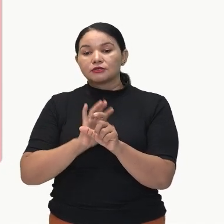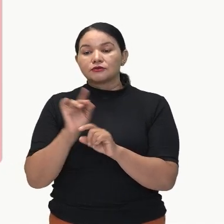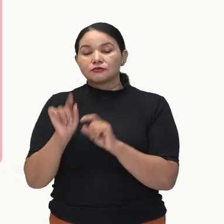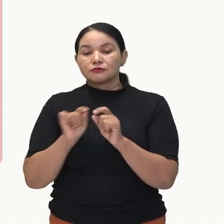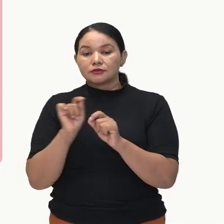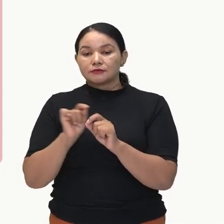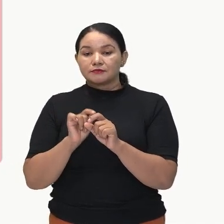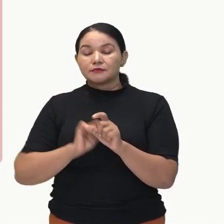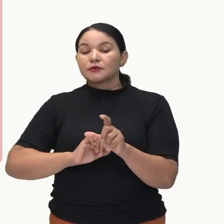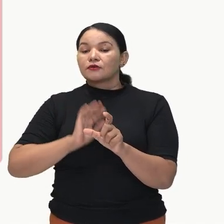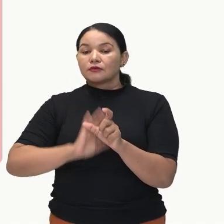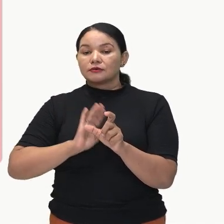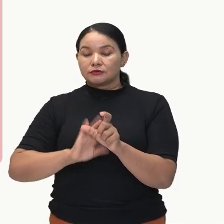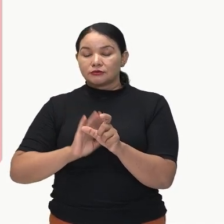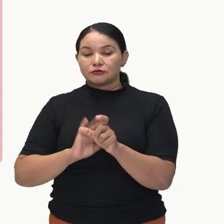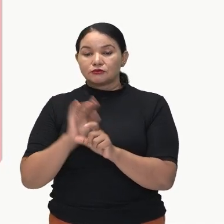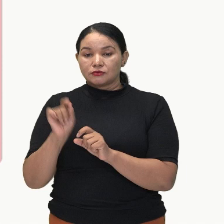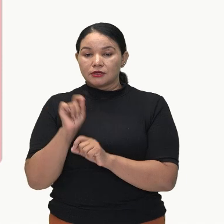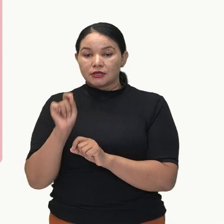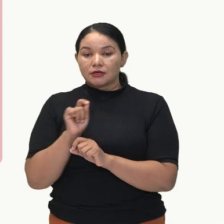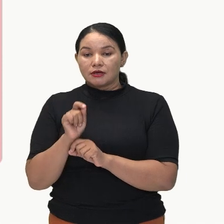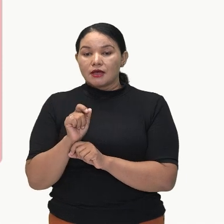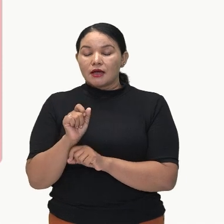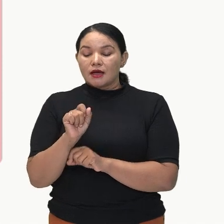de adjetivos, já é uma forma mais